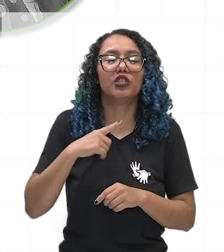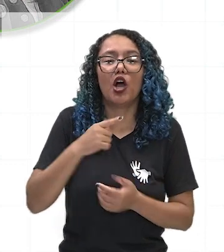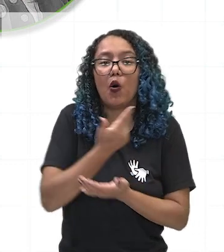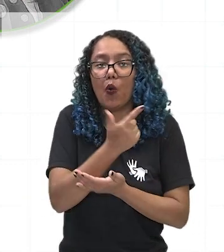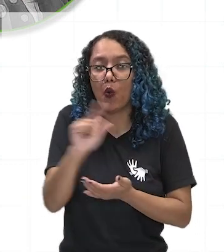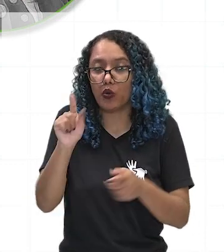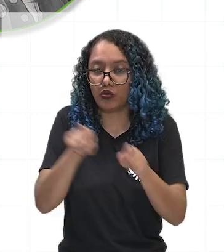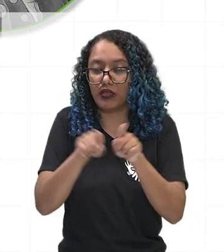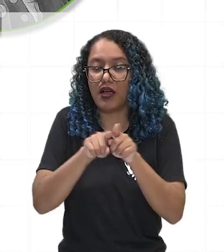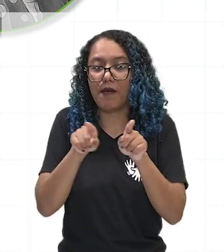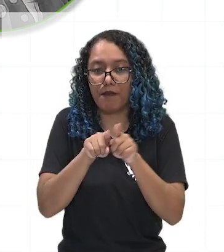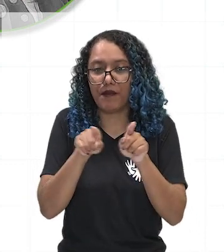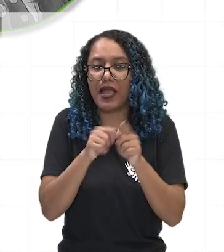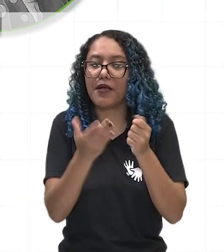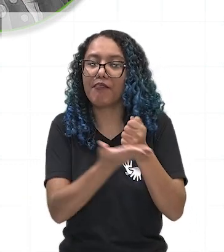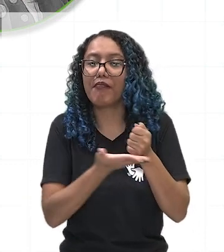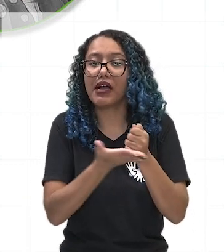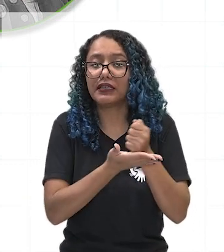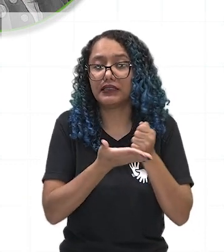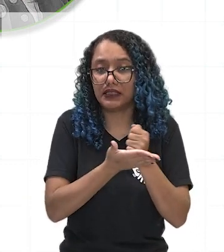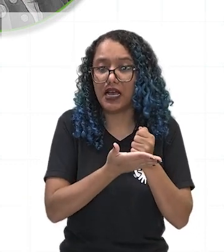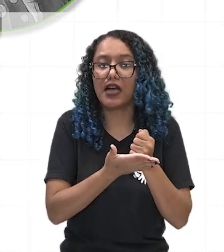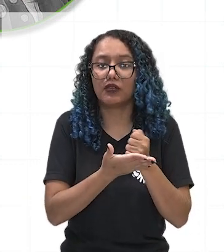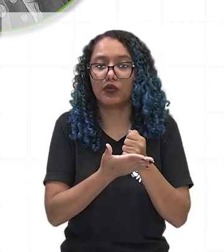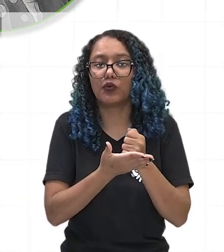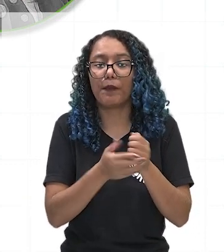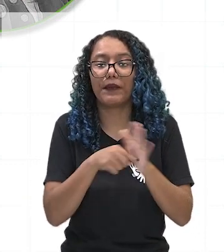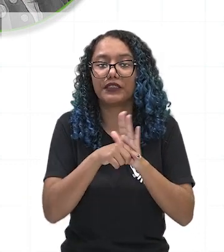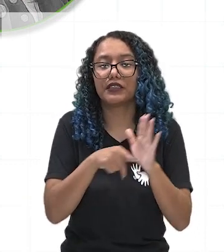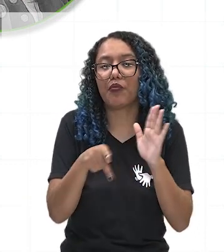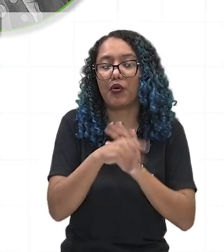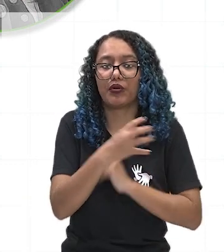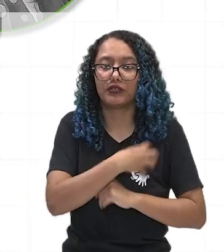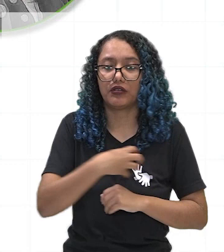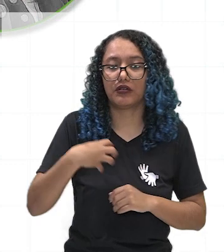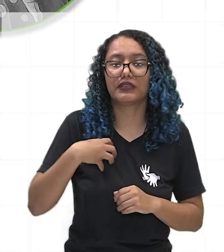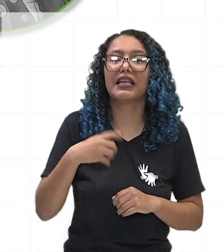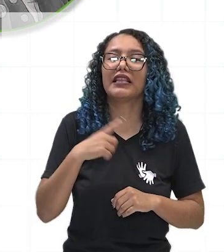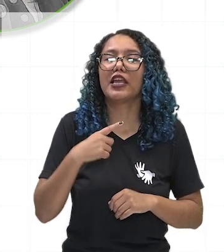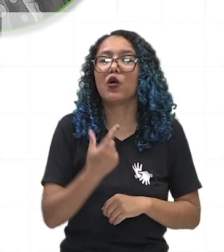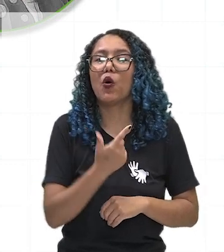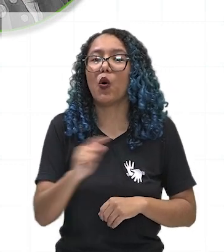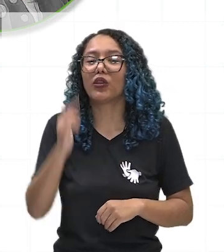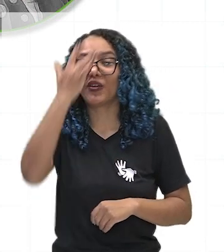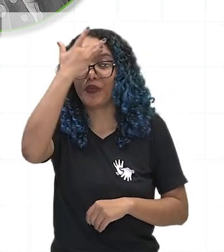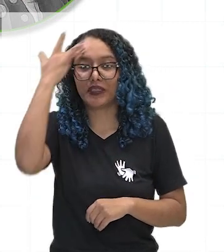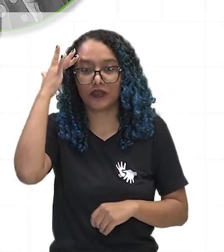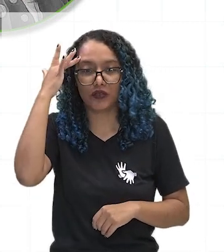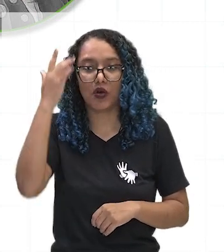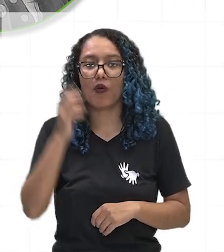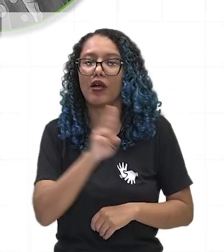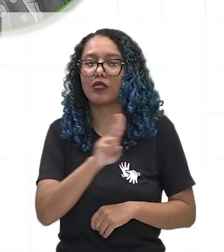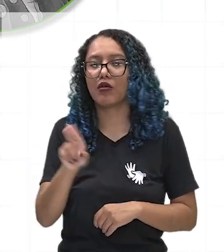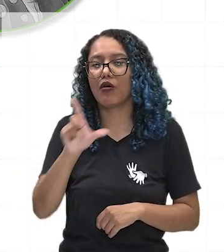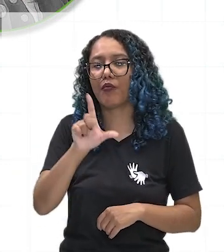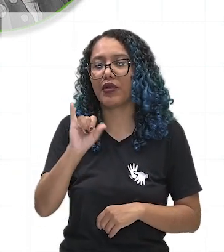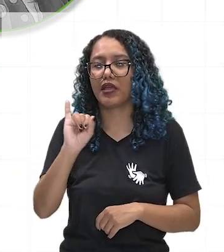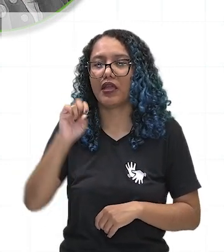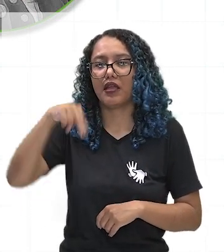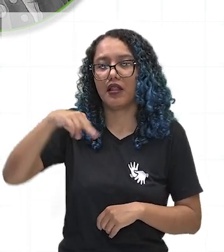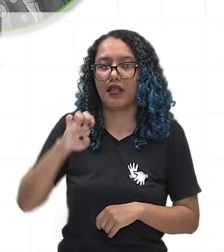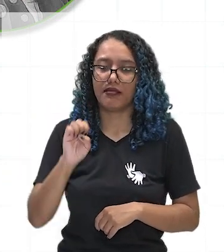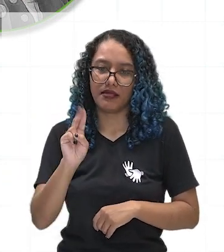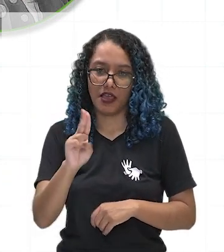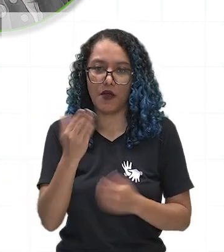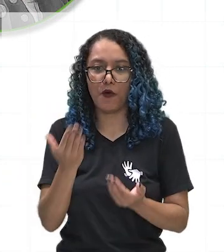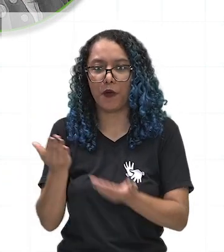aí em todo esse conhecimento que Aristóteles já deixou, a gente vê aí, né, a figura do botânico chamado